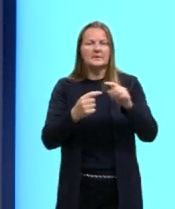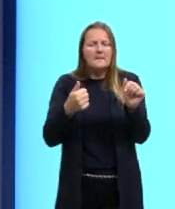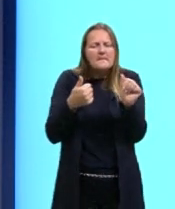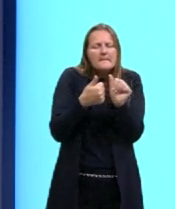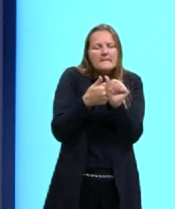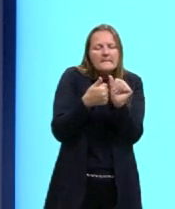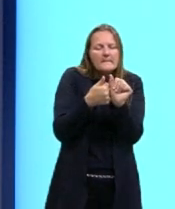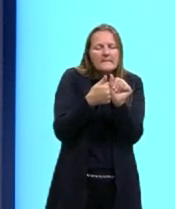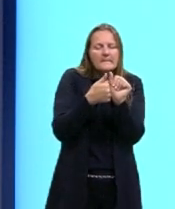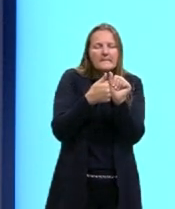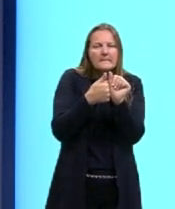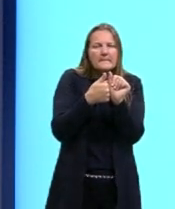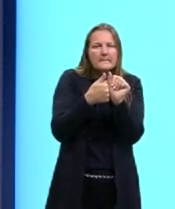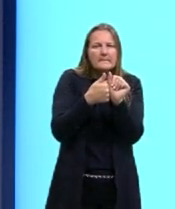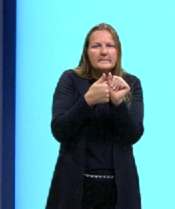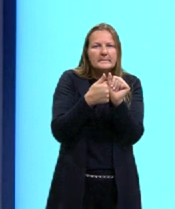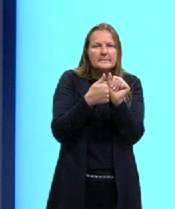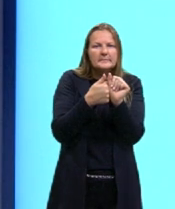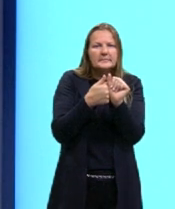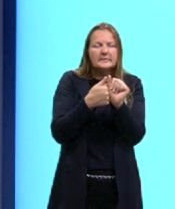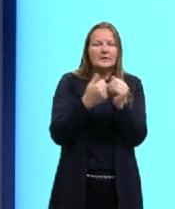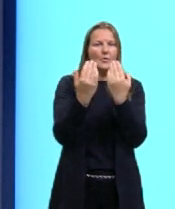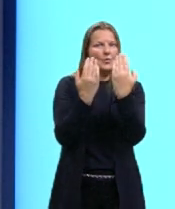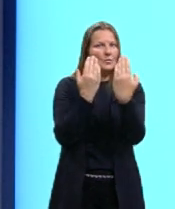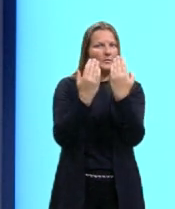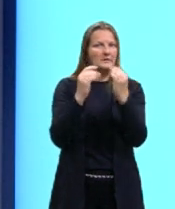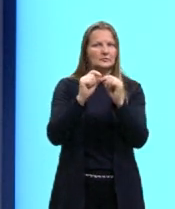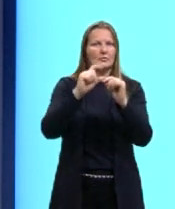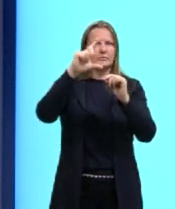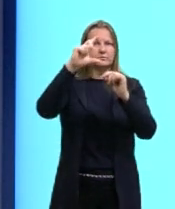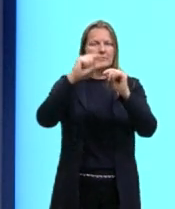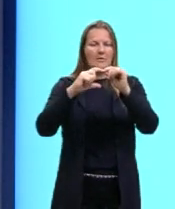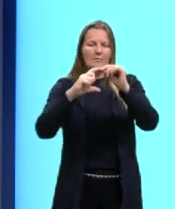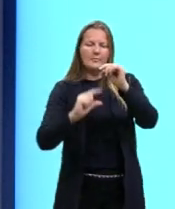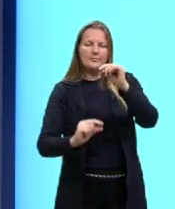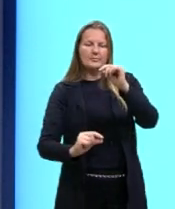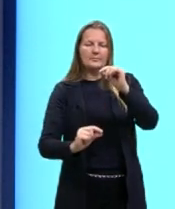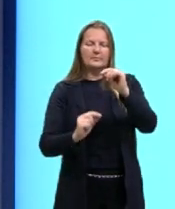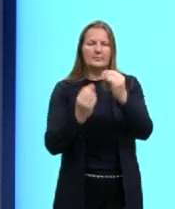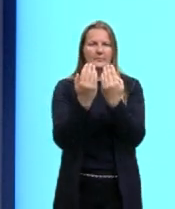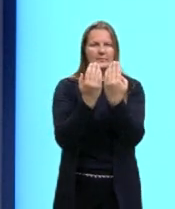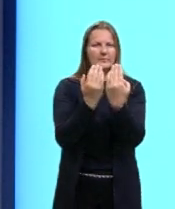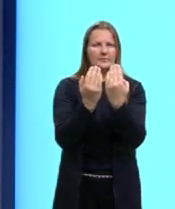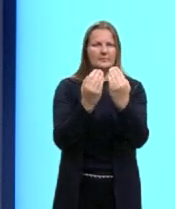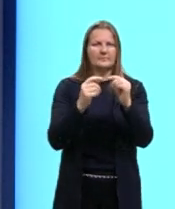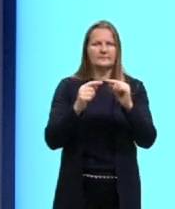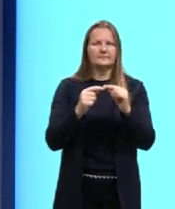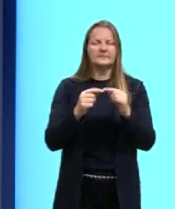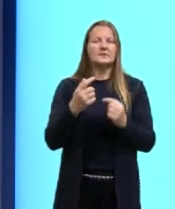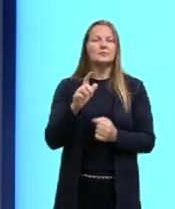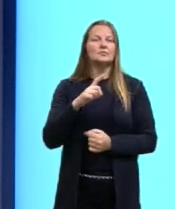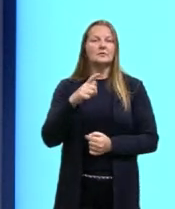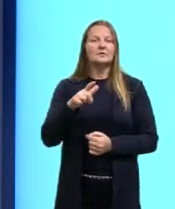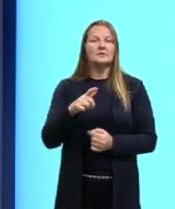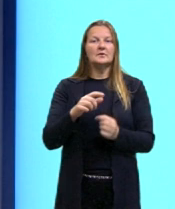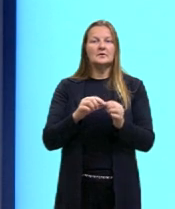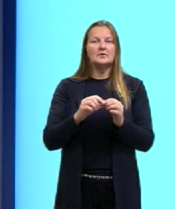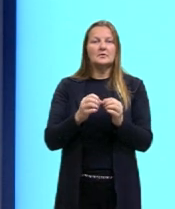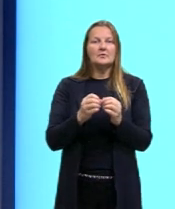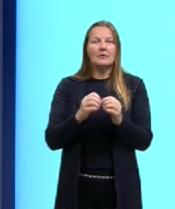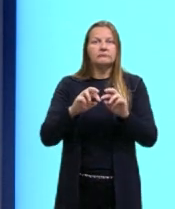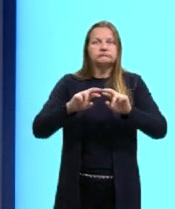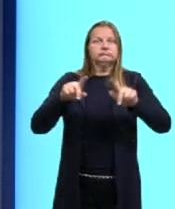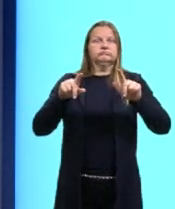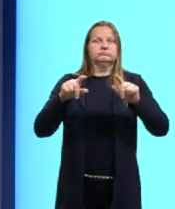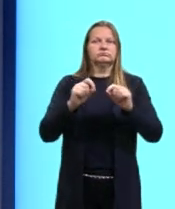próximas né em relação aos outros termos do conjunto não é um não são valores discrepantes